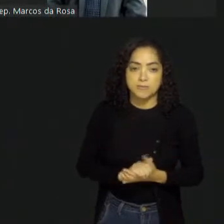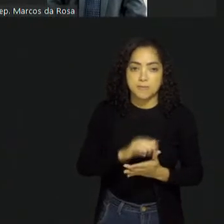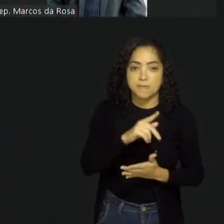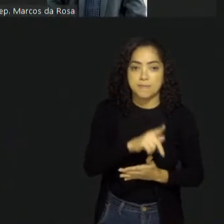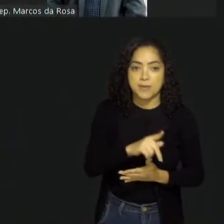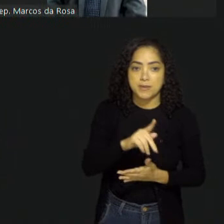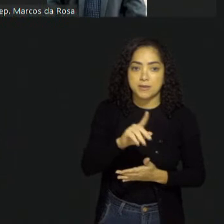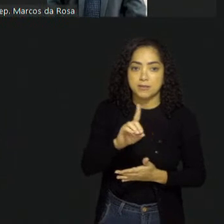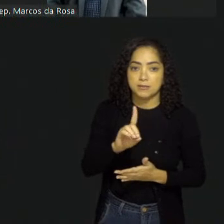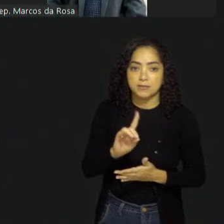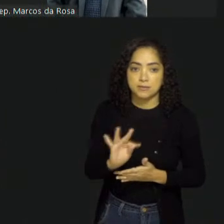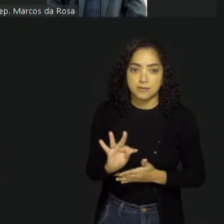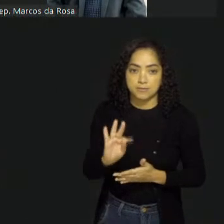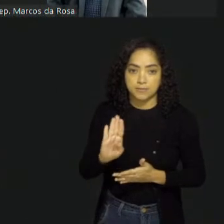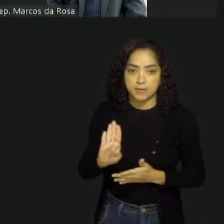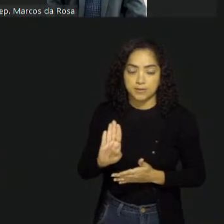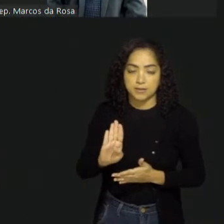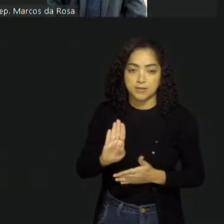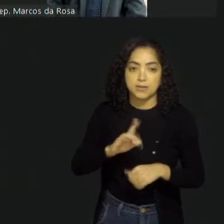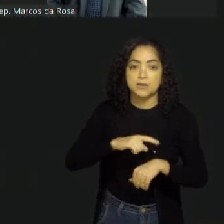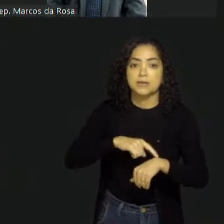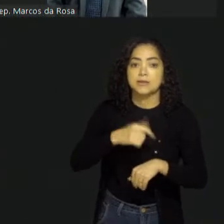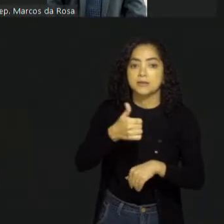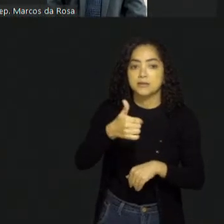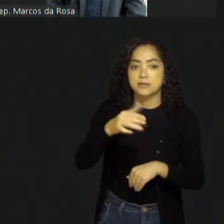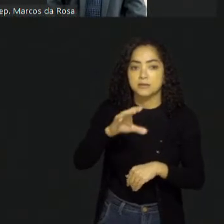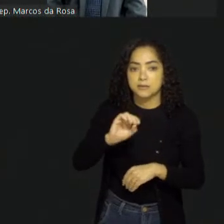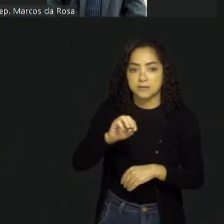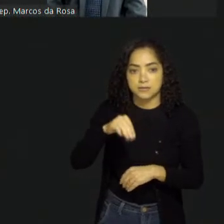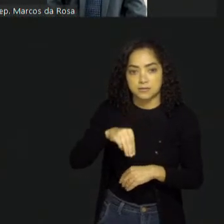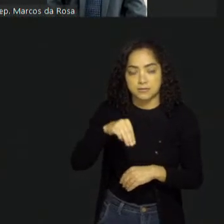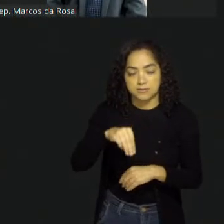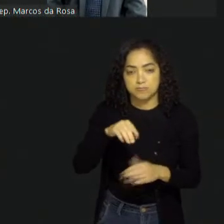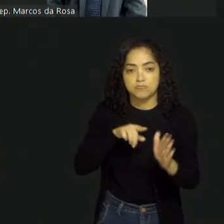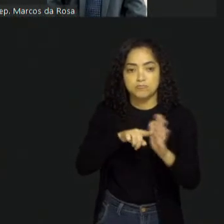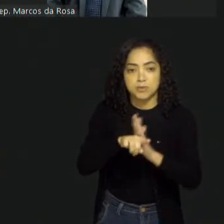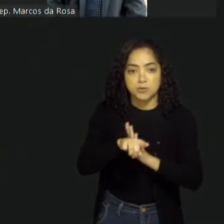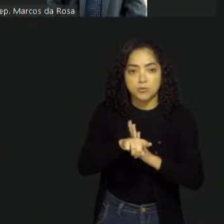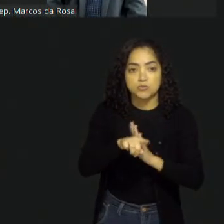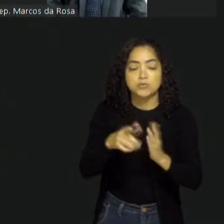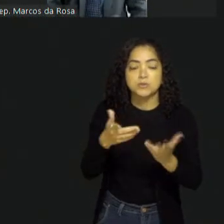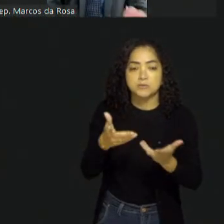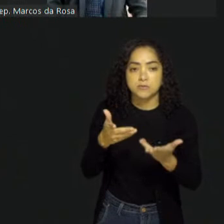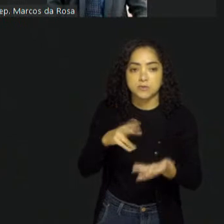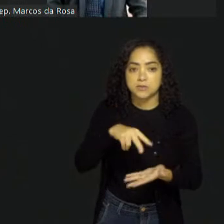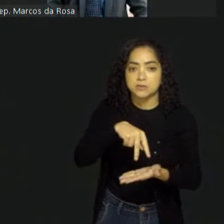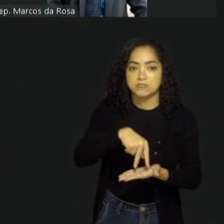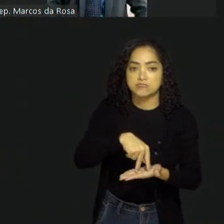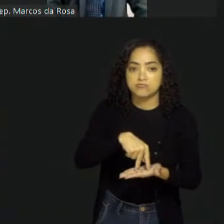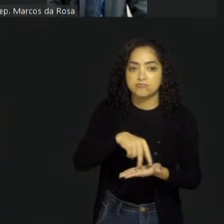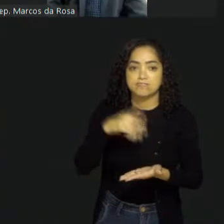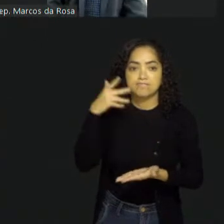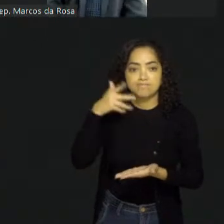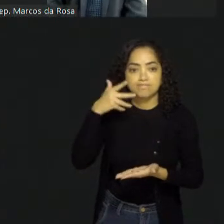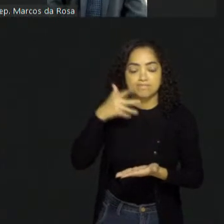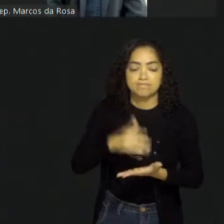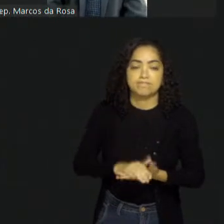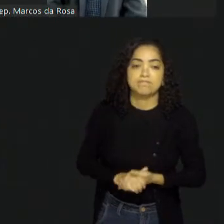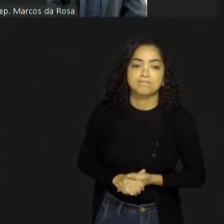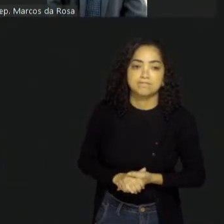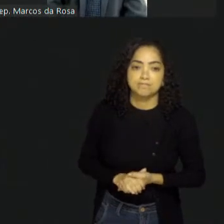PSD-PTB, pelo tempo de até 10 minutos. Consulto, senhores deputados, se alguém fará uso da palavra.